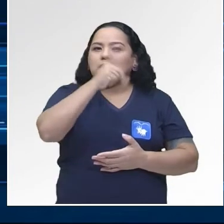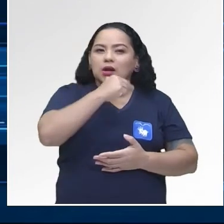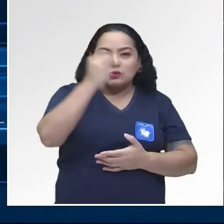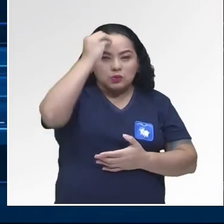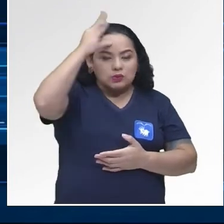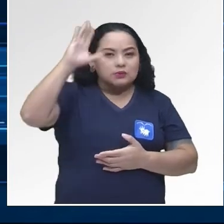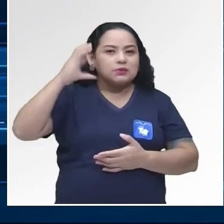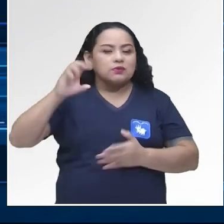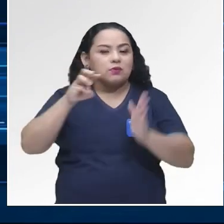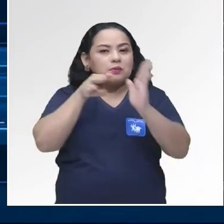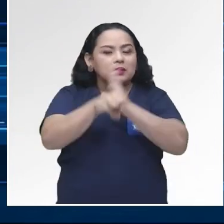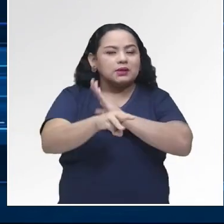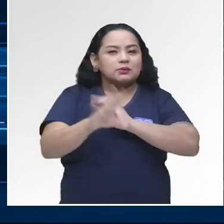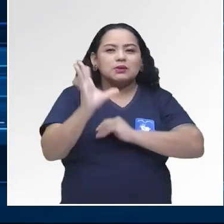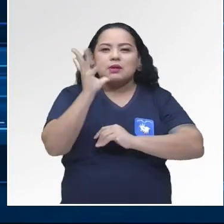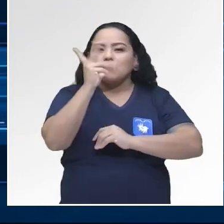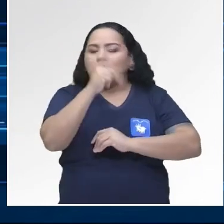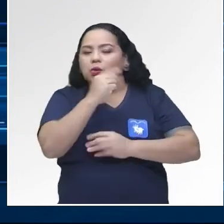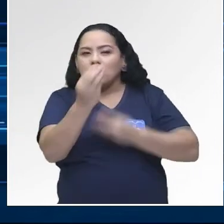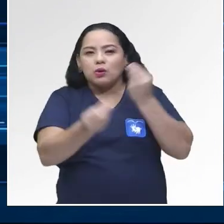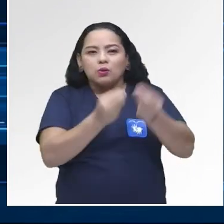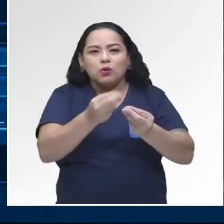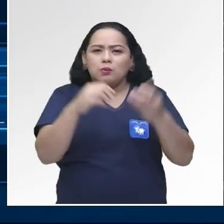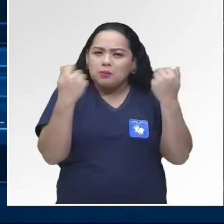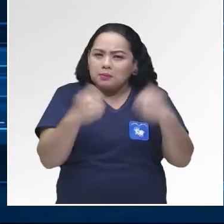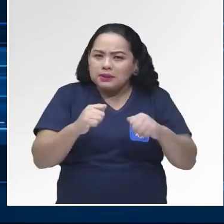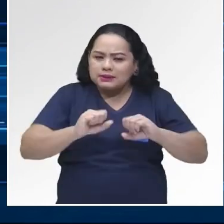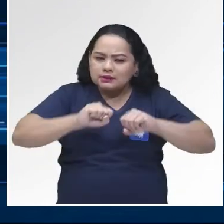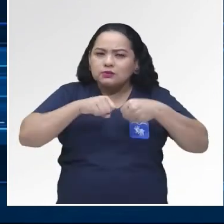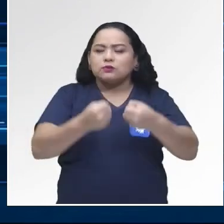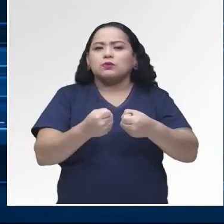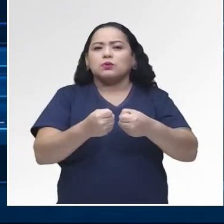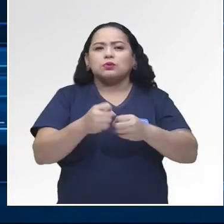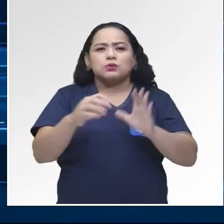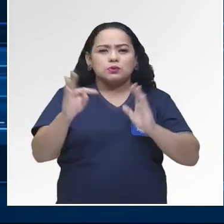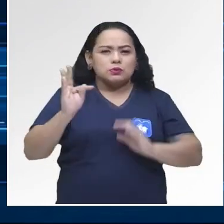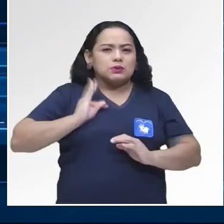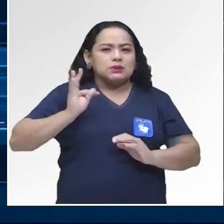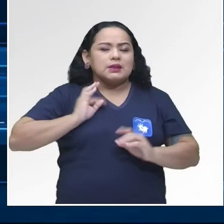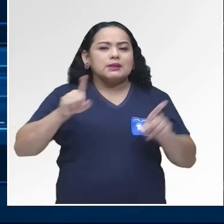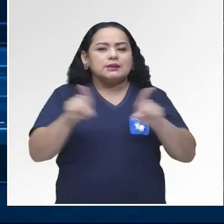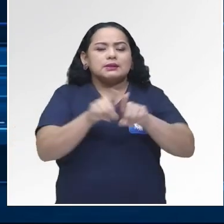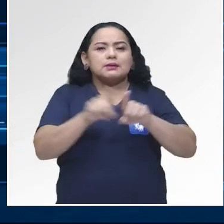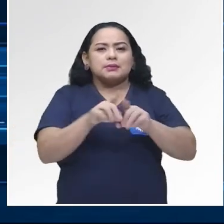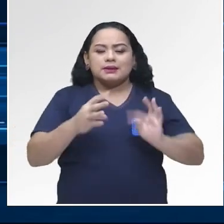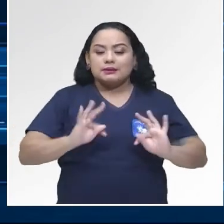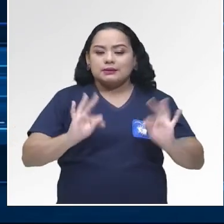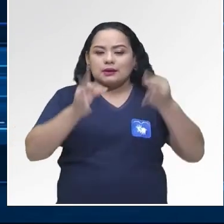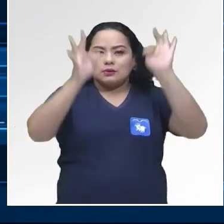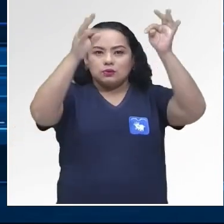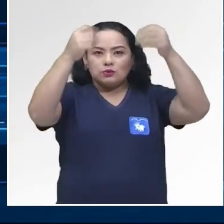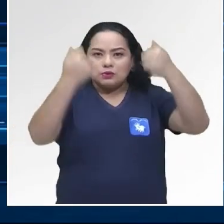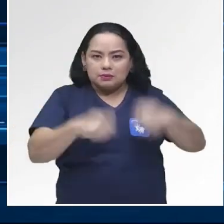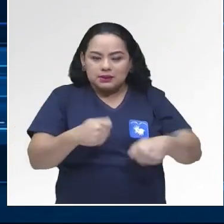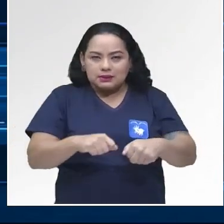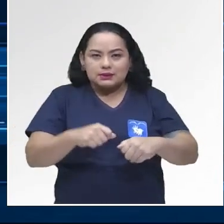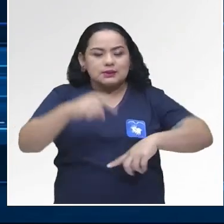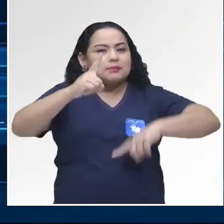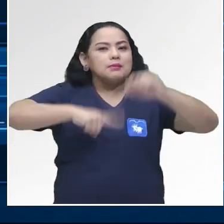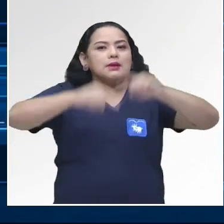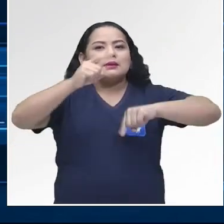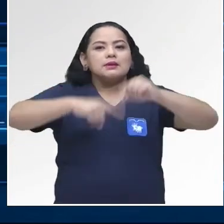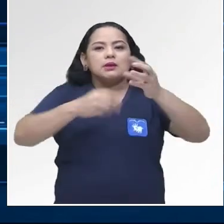processo muito mais demorado, exige muito mais técnica, exige muito mais tecnologia, instrumentos